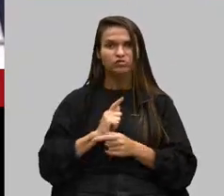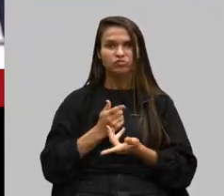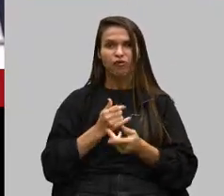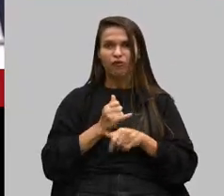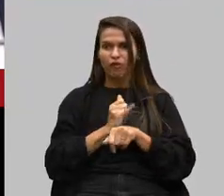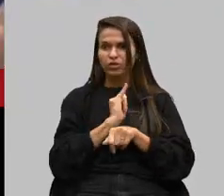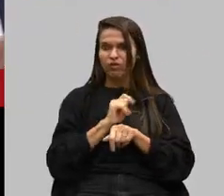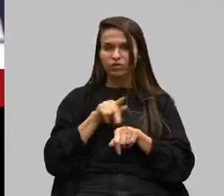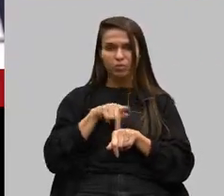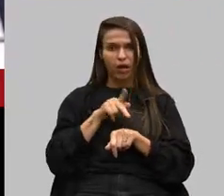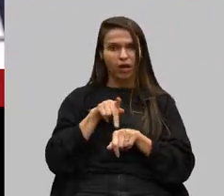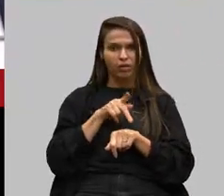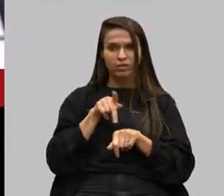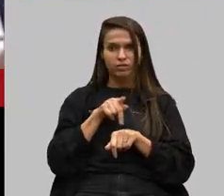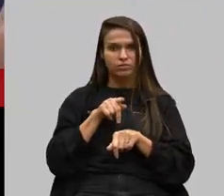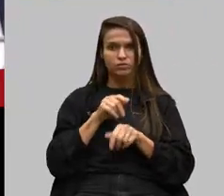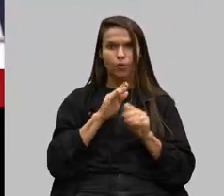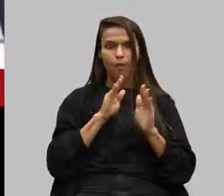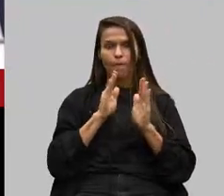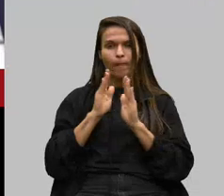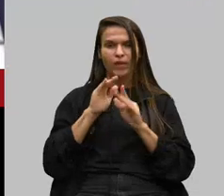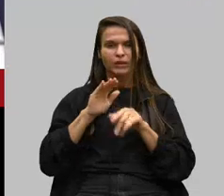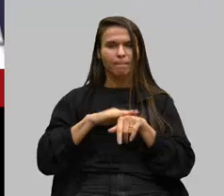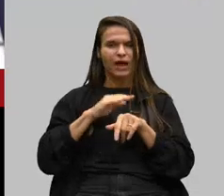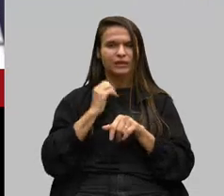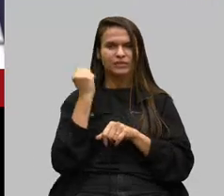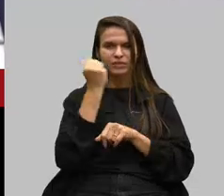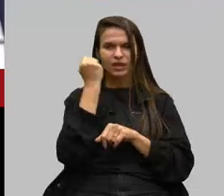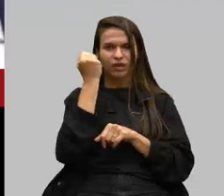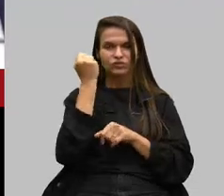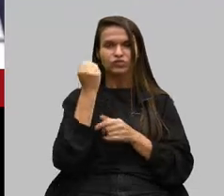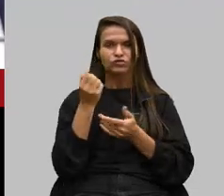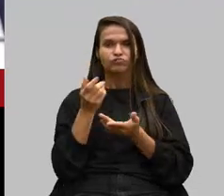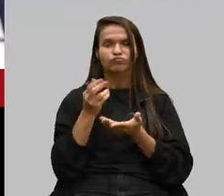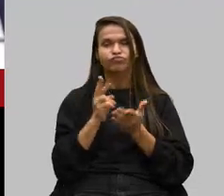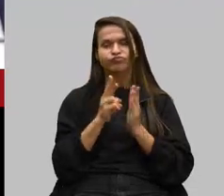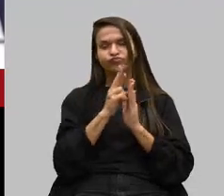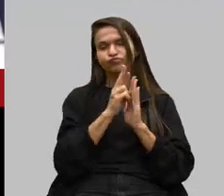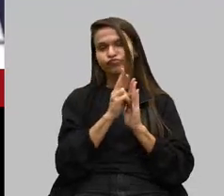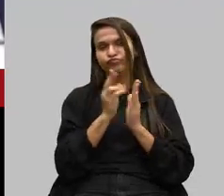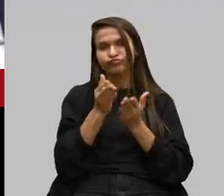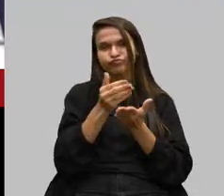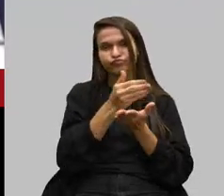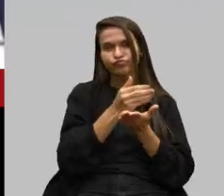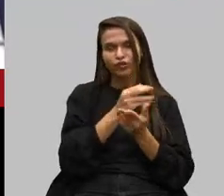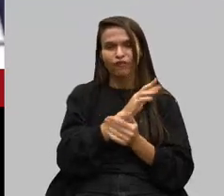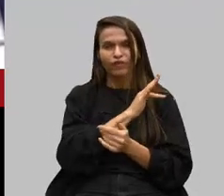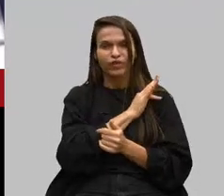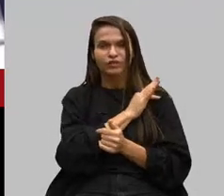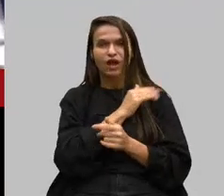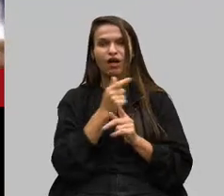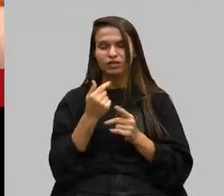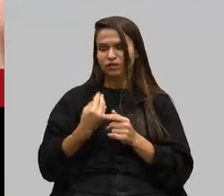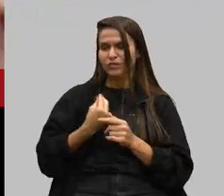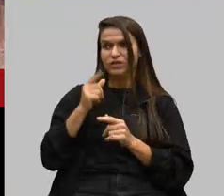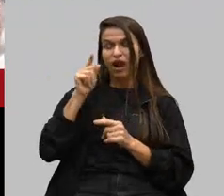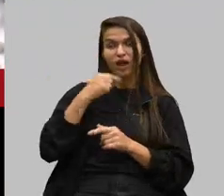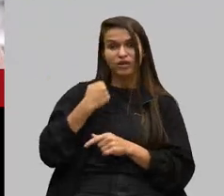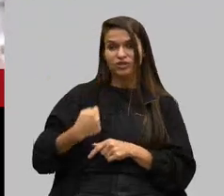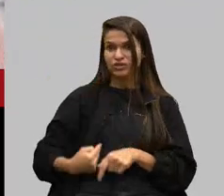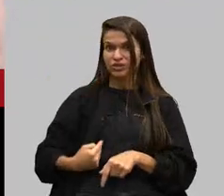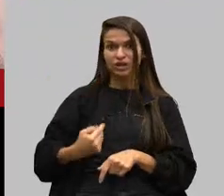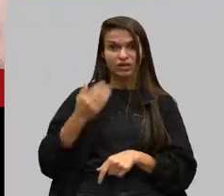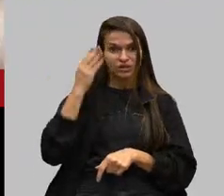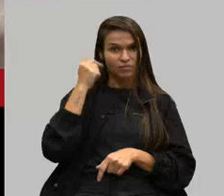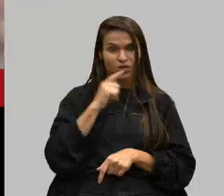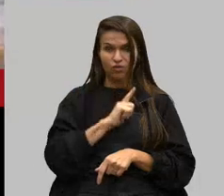país momento mais grave da da discussão do regime de recuperação fiscal o governador tava na China a gente sabia né que o governador não tava